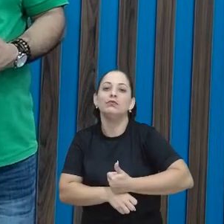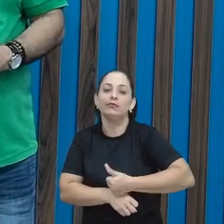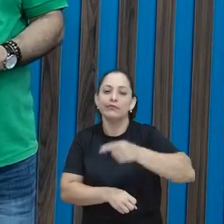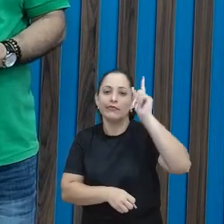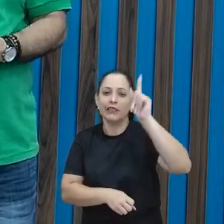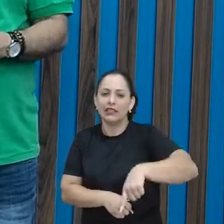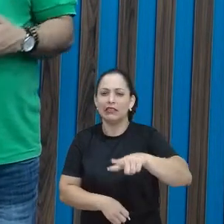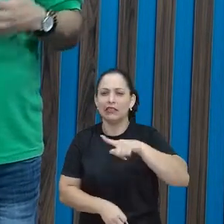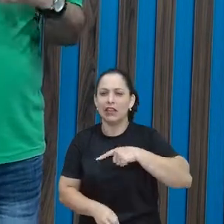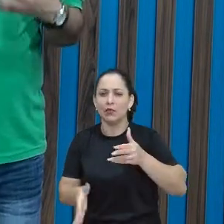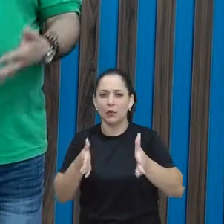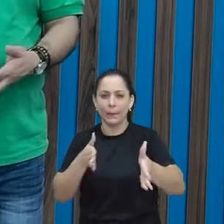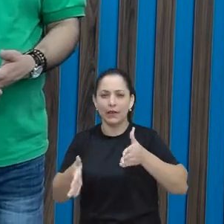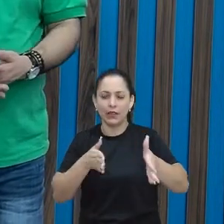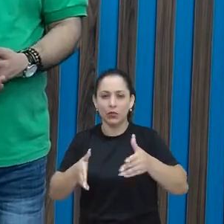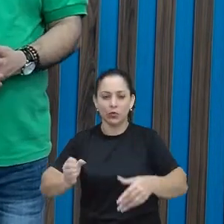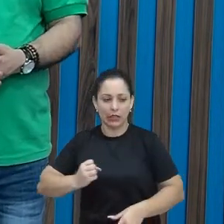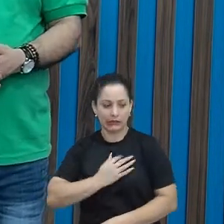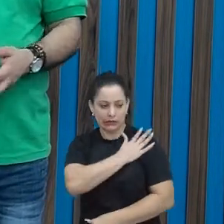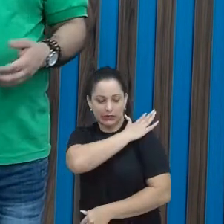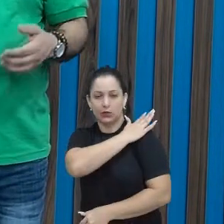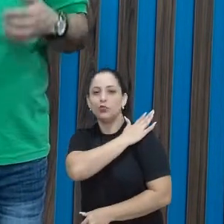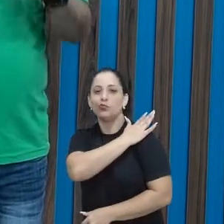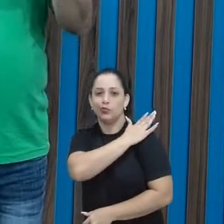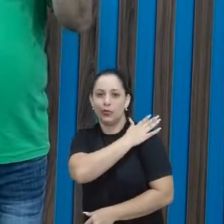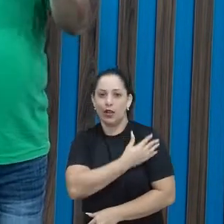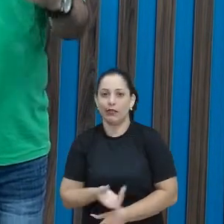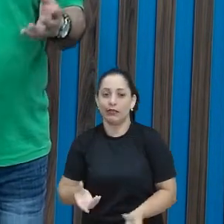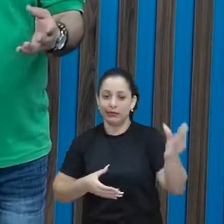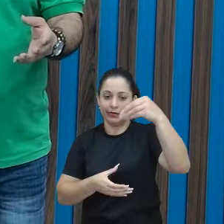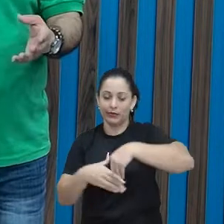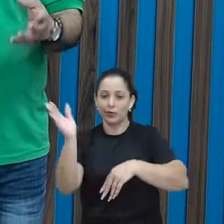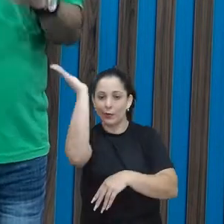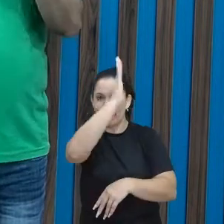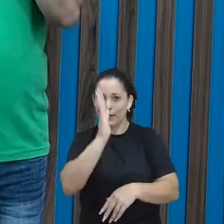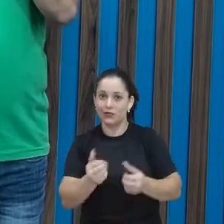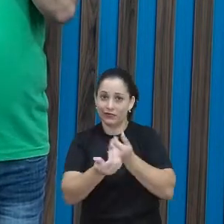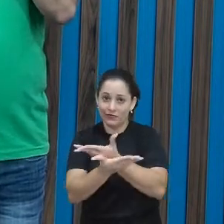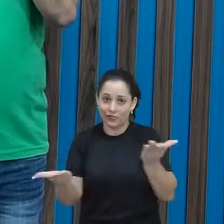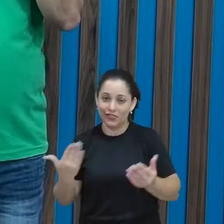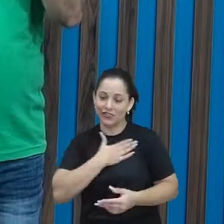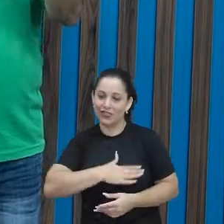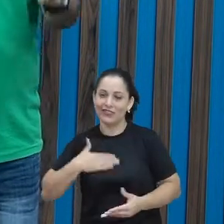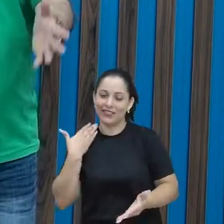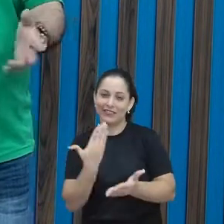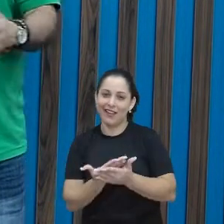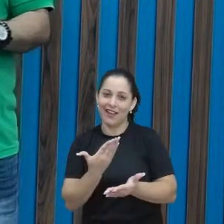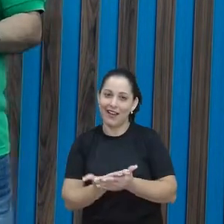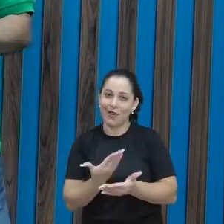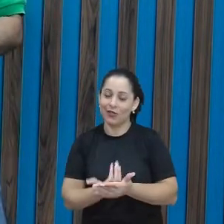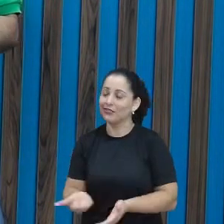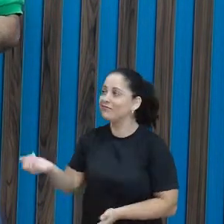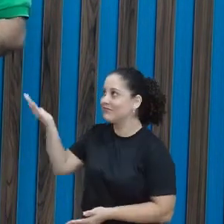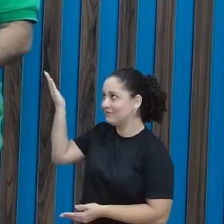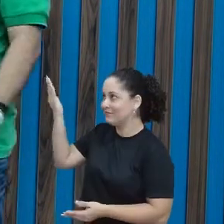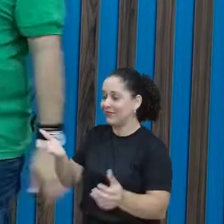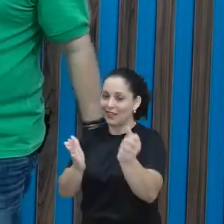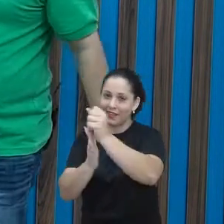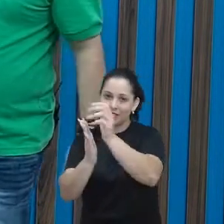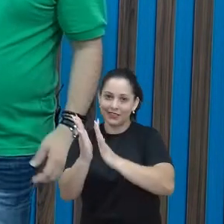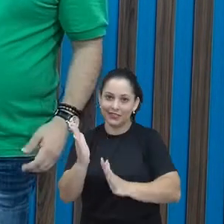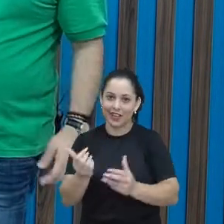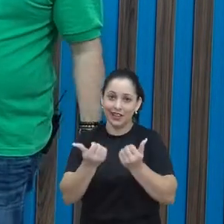de ditadura militar que a gente viveu aqui no Brasil. Então, veja, eu espero que tenham gostado da aula. Fica aí só como sugestão de